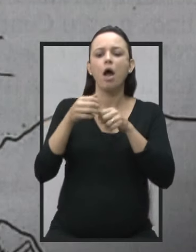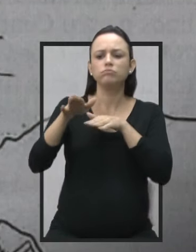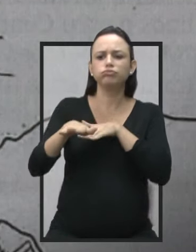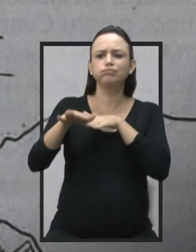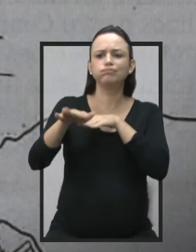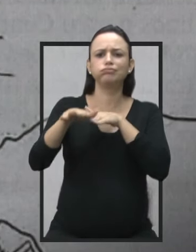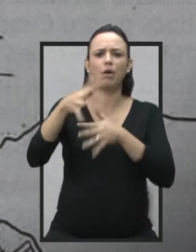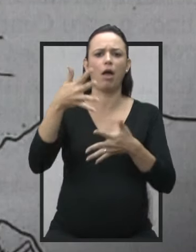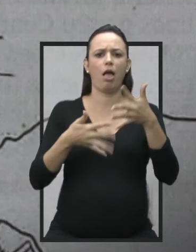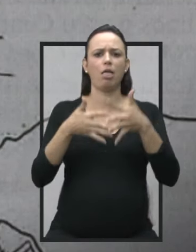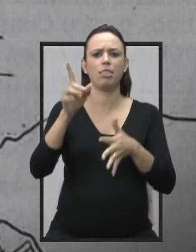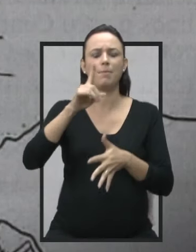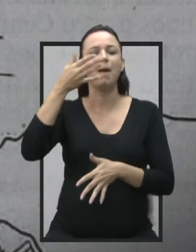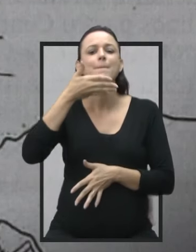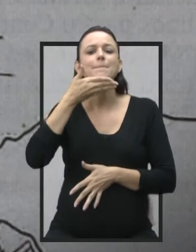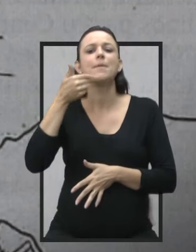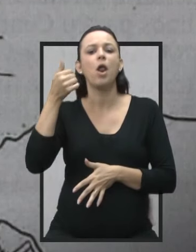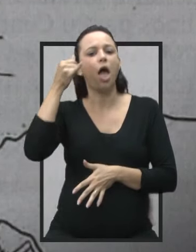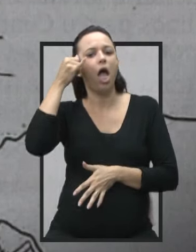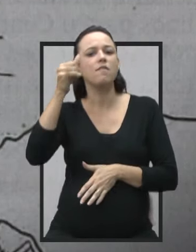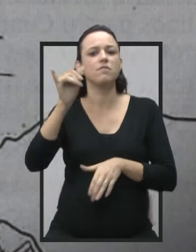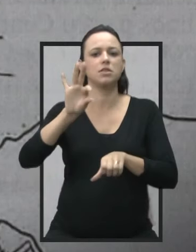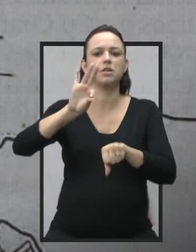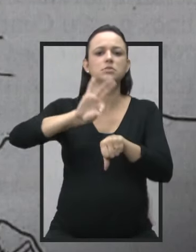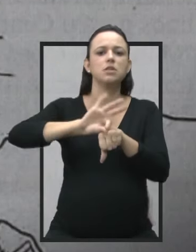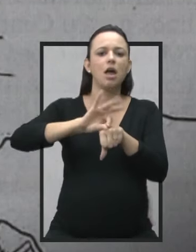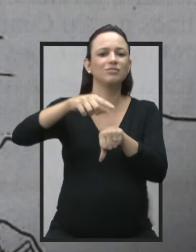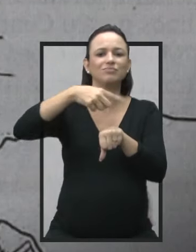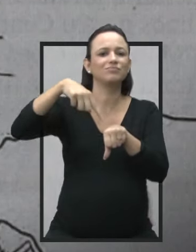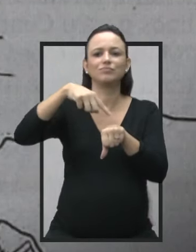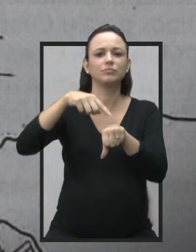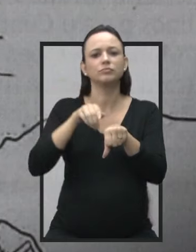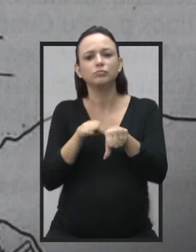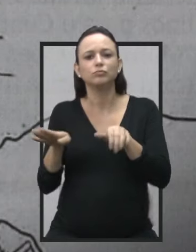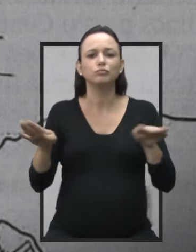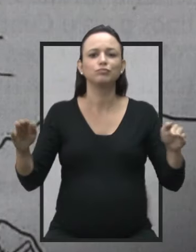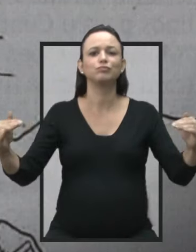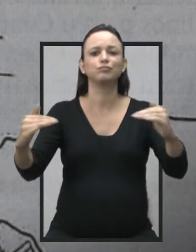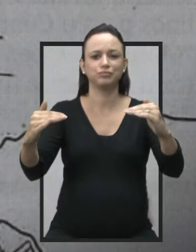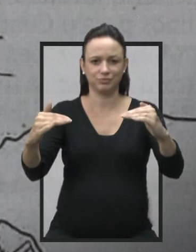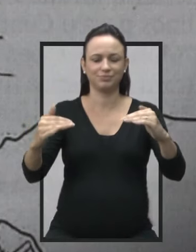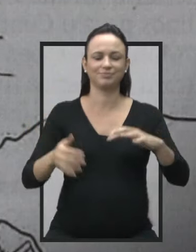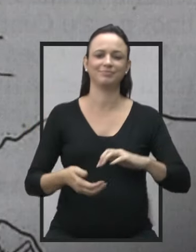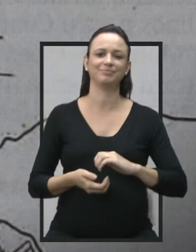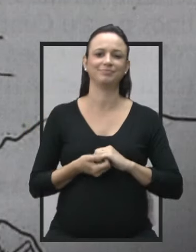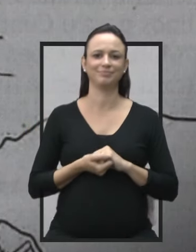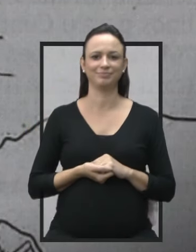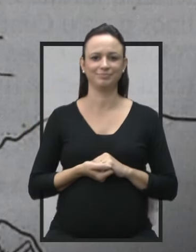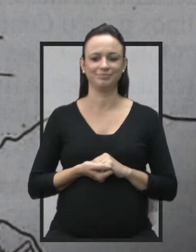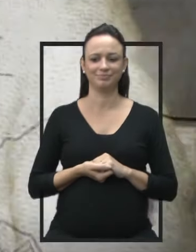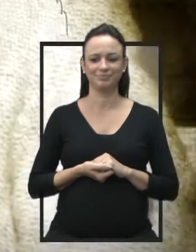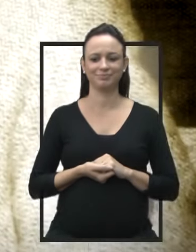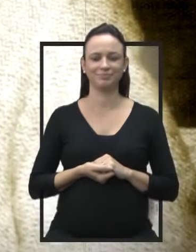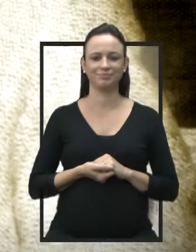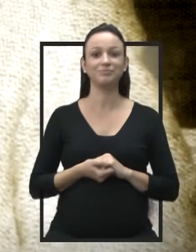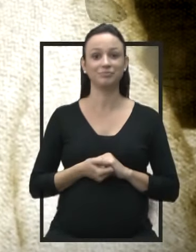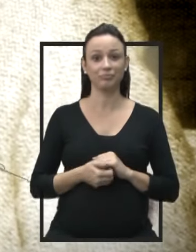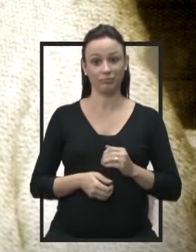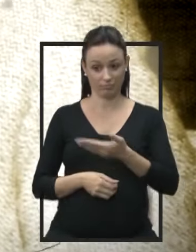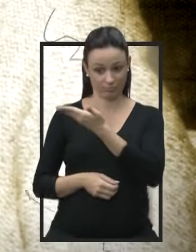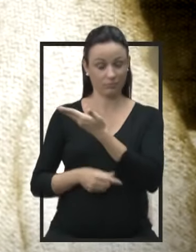trânsito ao criar alternativas para conectar diferentes pontos da cidade, sem passar pela área central.